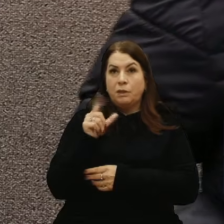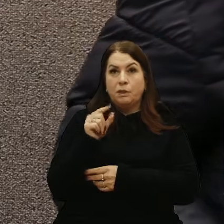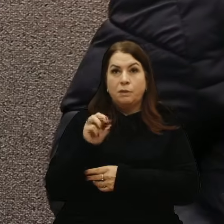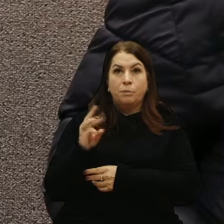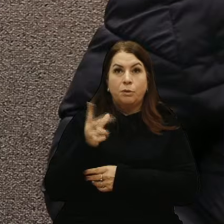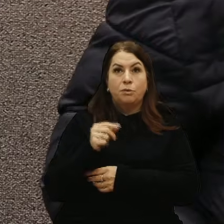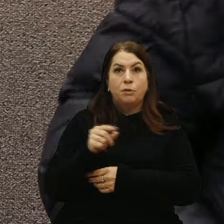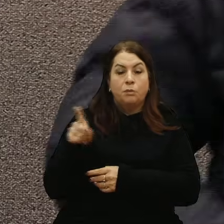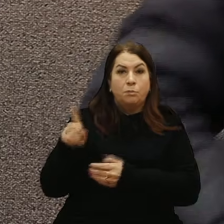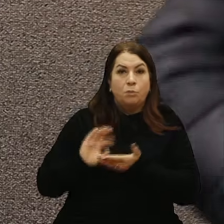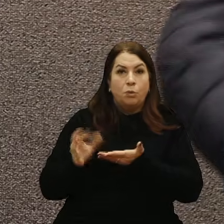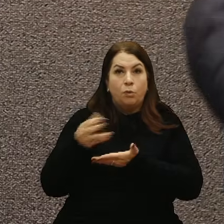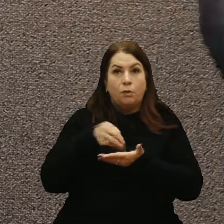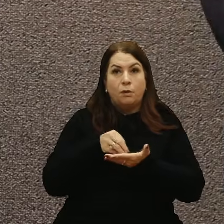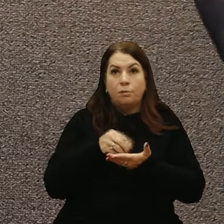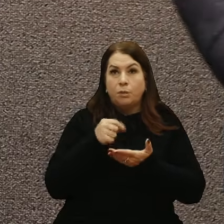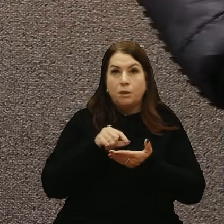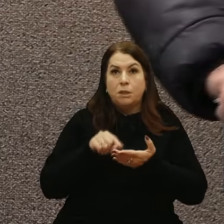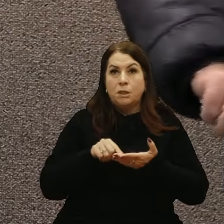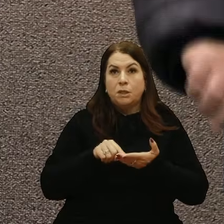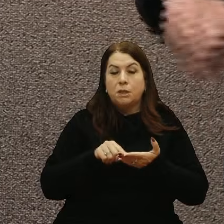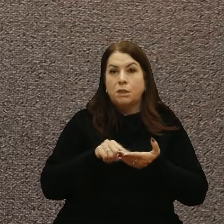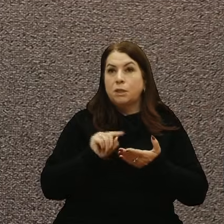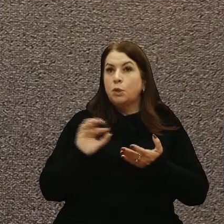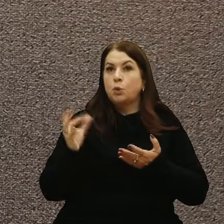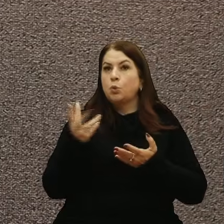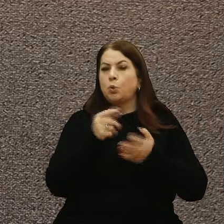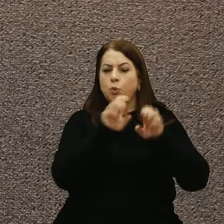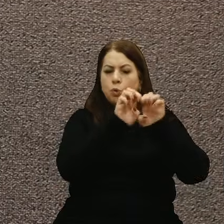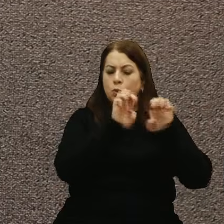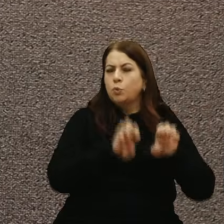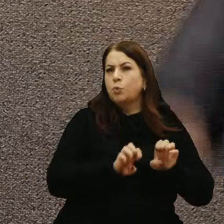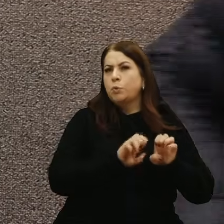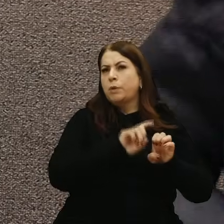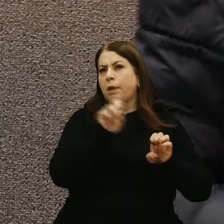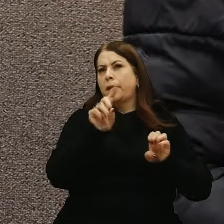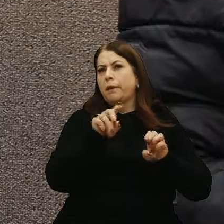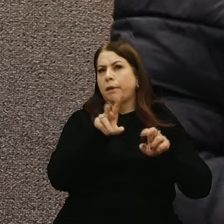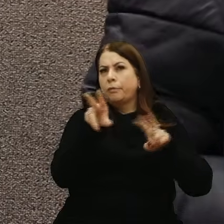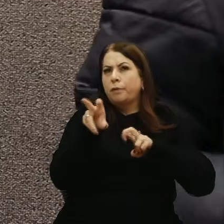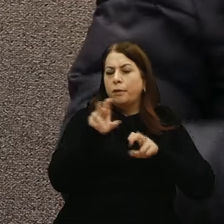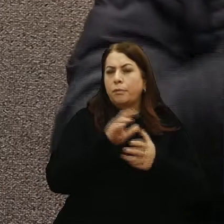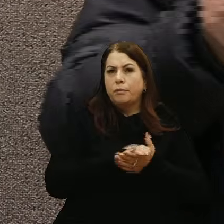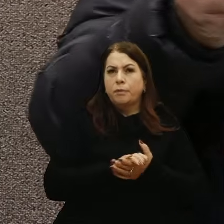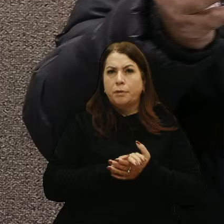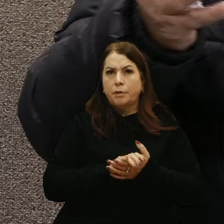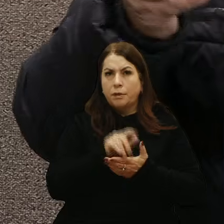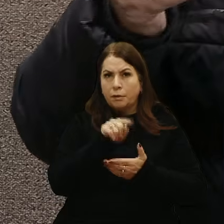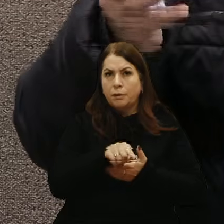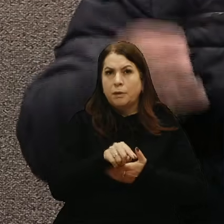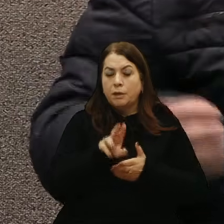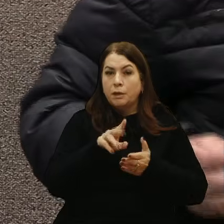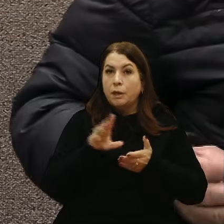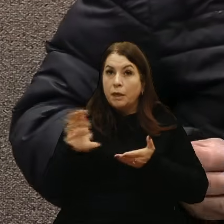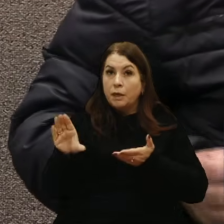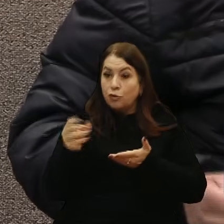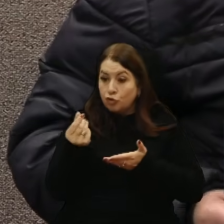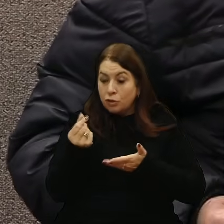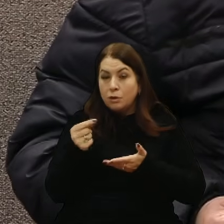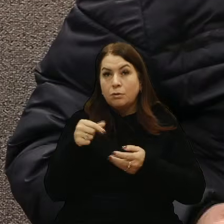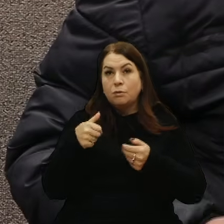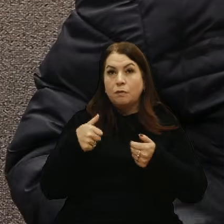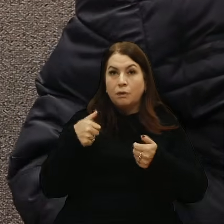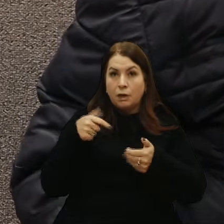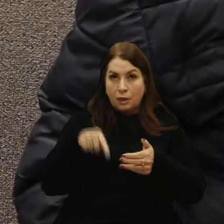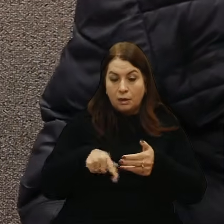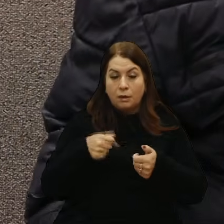para a Codeca. Não precisa deslocar toda a estrutura lá no interior, não precisa... É recurso que fica aqui perto.